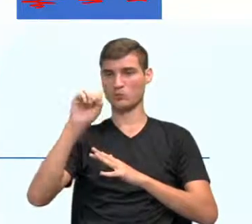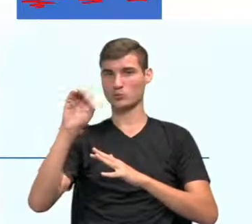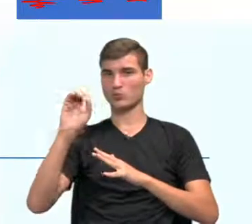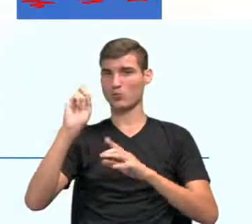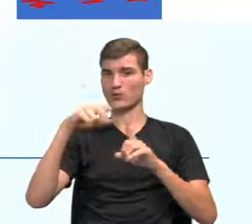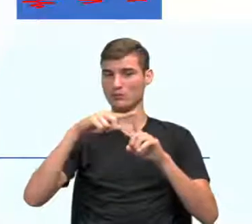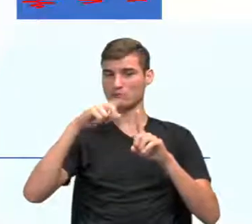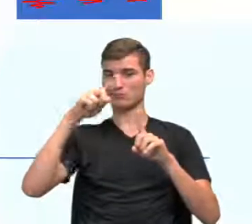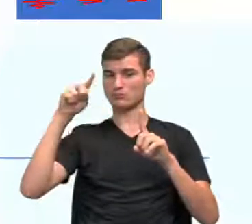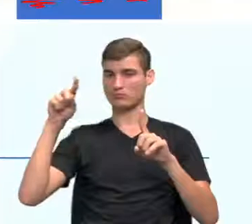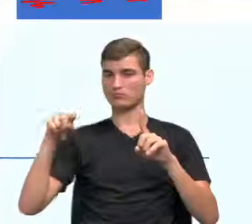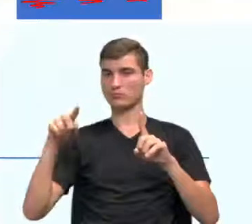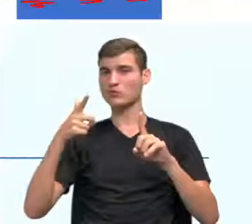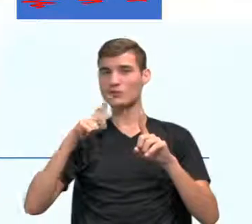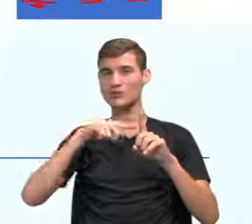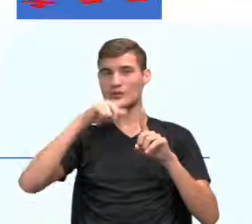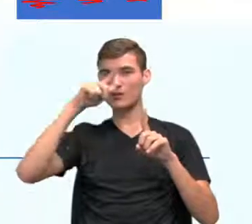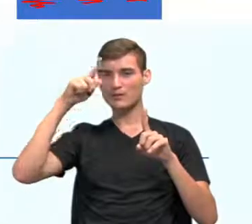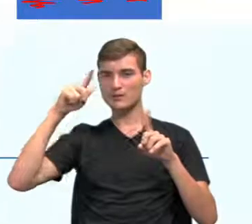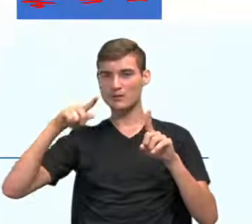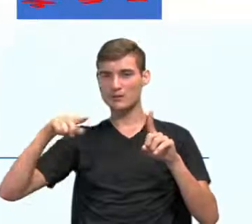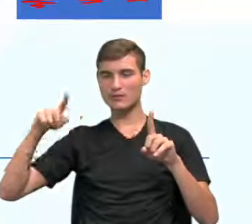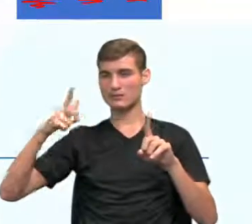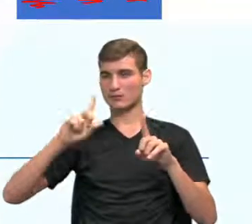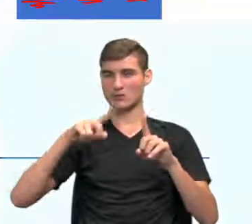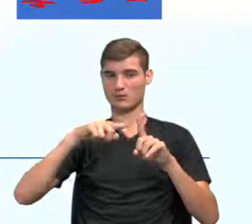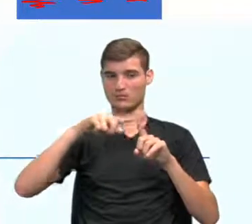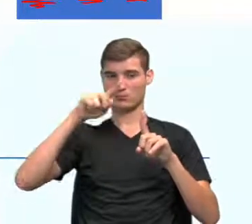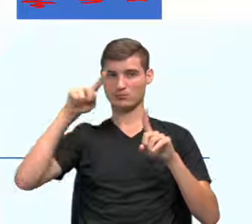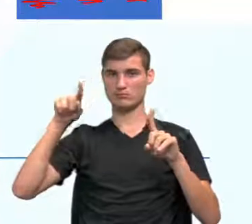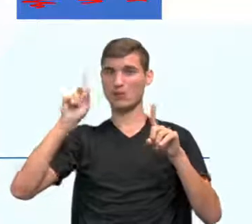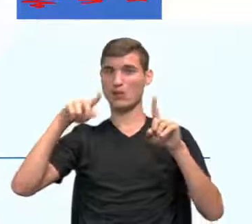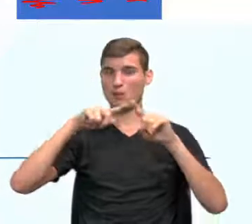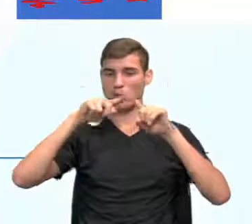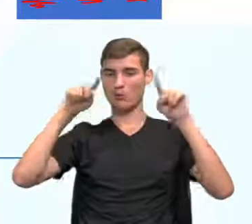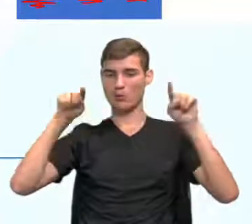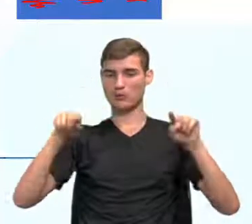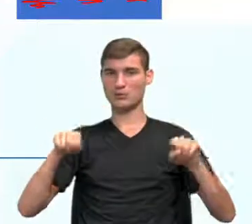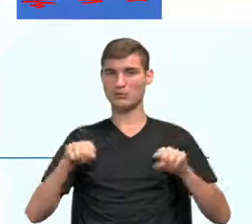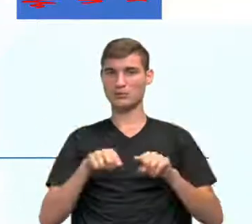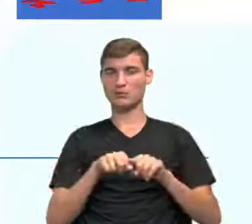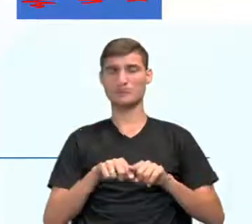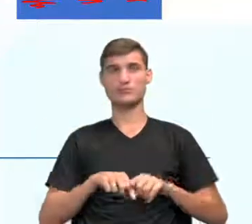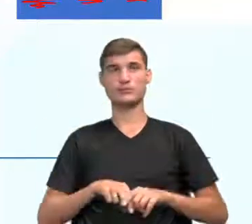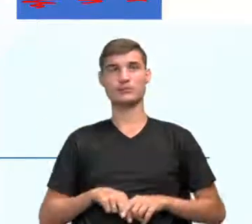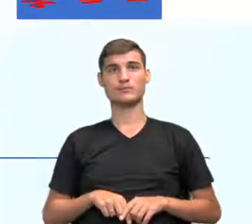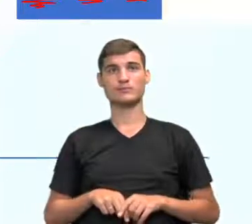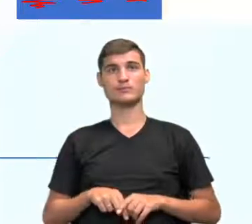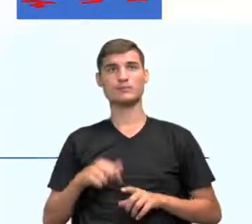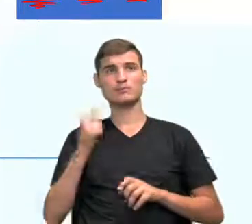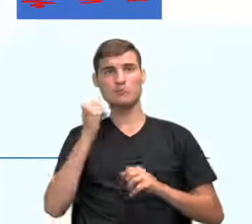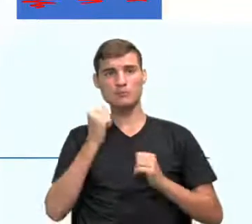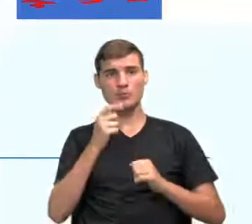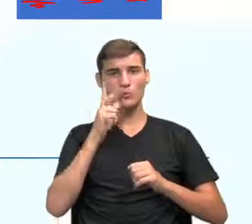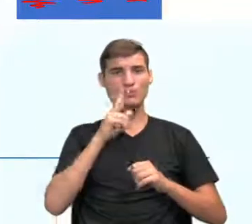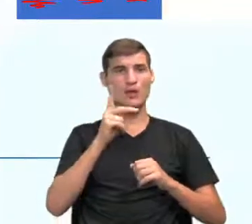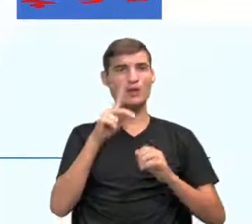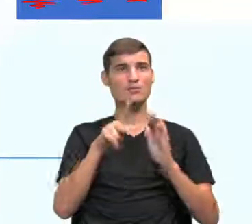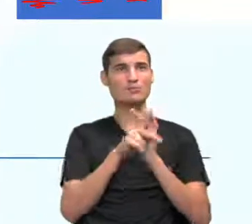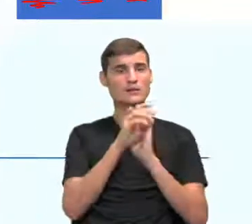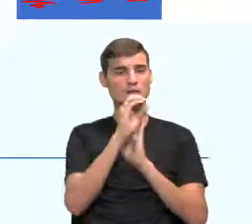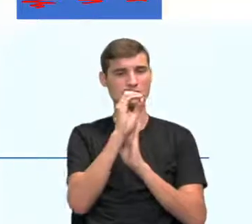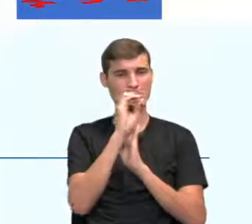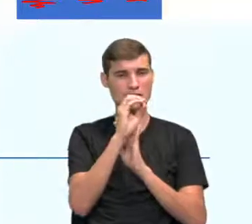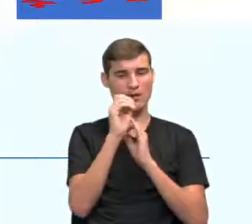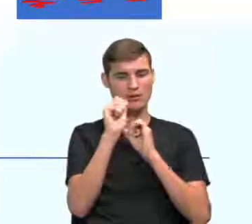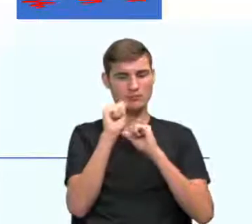Não é mais uma senoide. E esse trem de pulso, o que eu posso fazer? Eu posso manipular a amplitude dele, R0. Eu